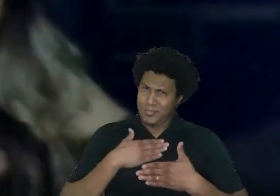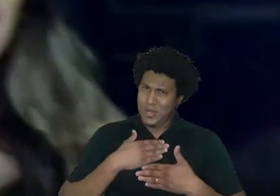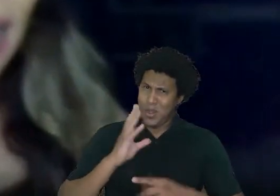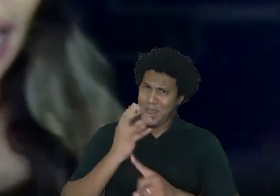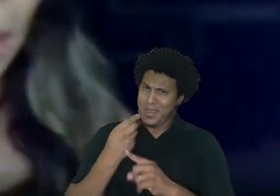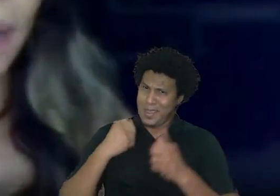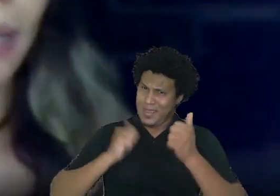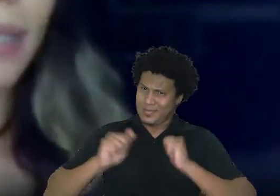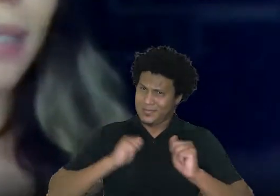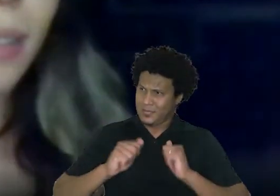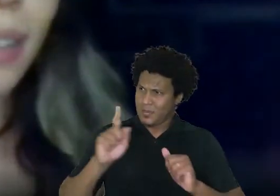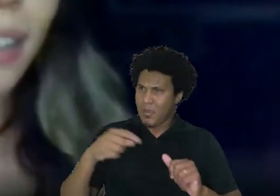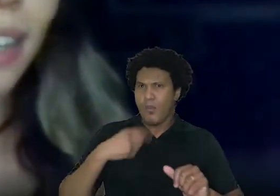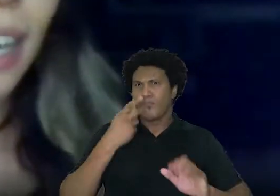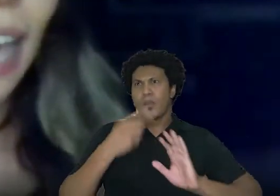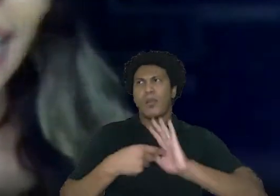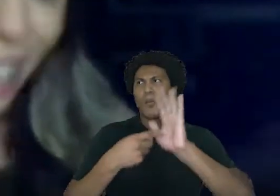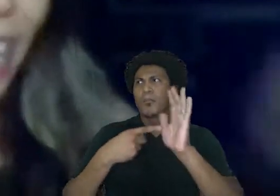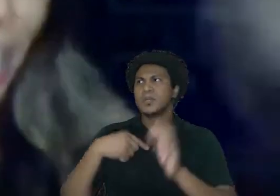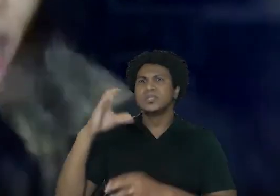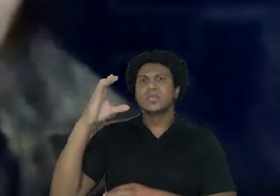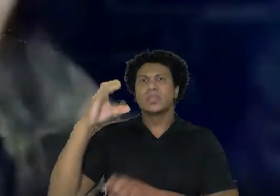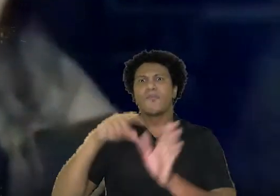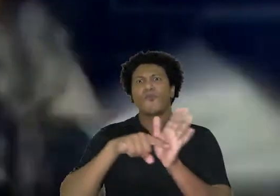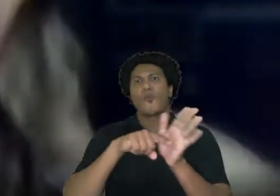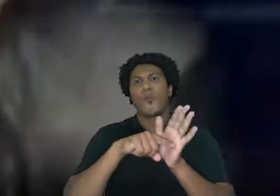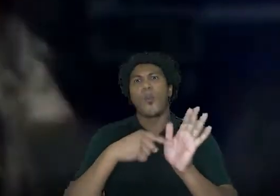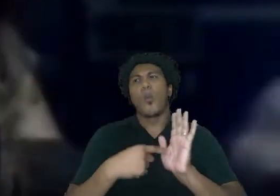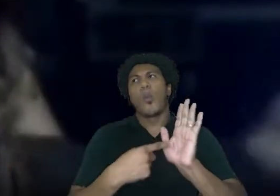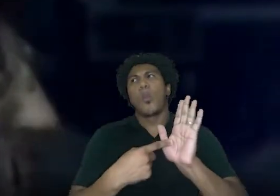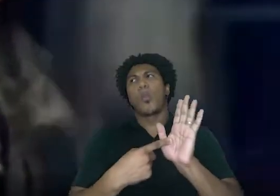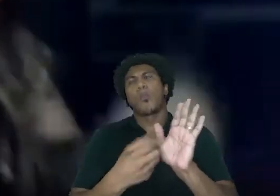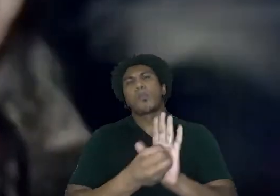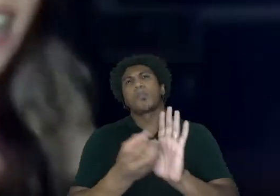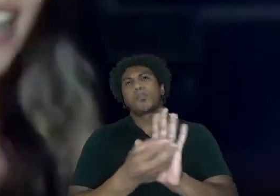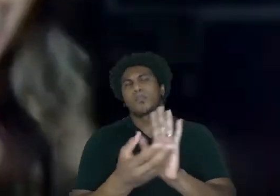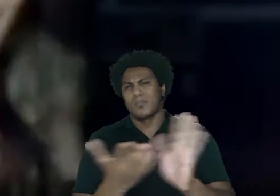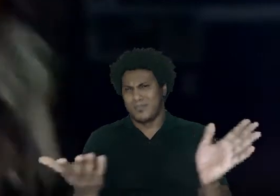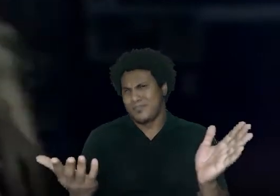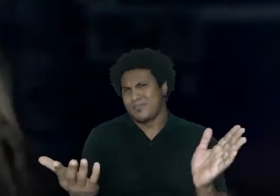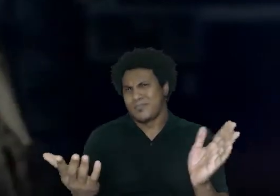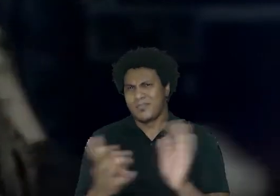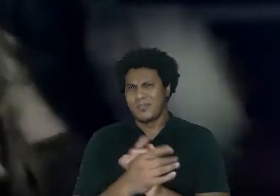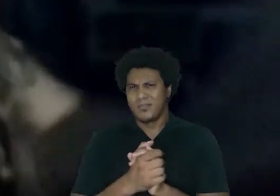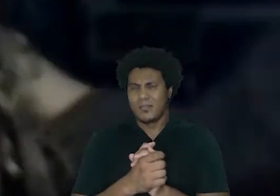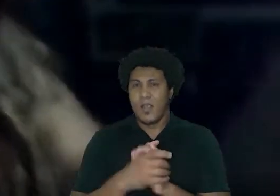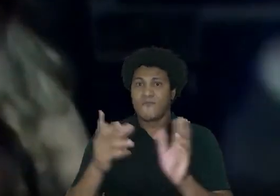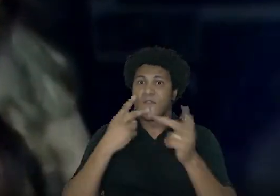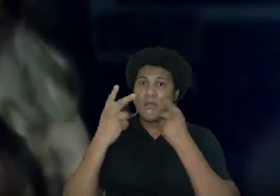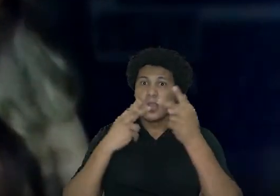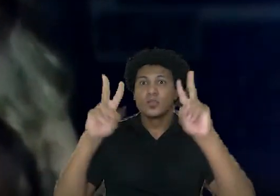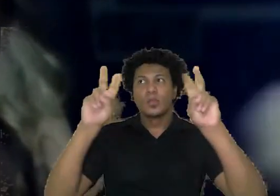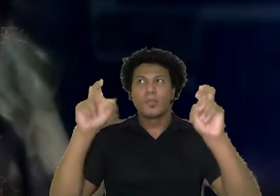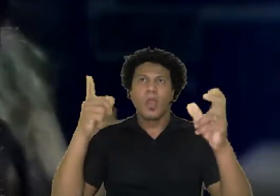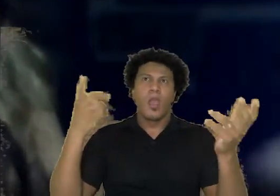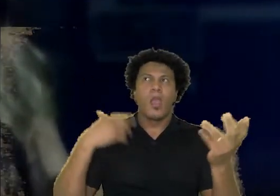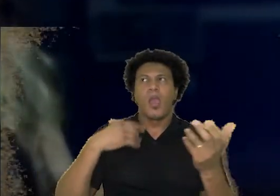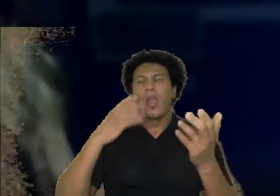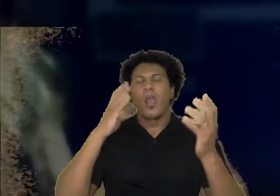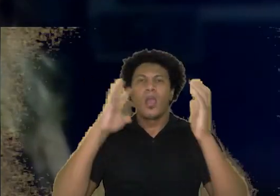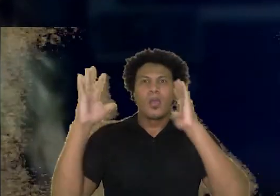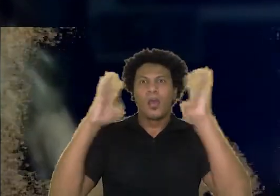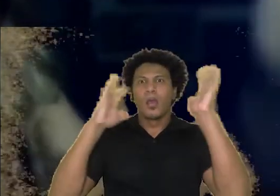gente dizendo que a Terra é plana. Quem tinha que ter essa licença poética? Se a gente quisesse, era a gente. Não era uma galera que está aí para dizer